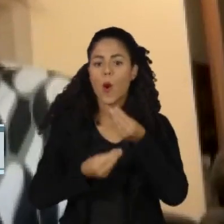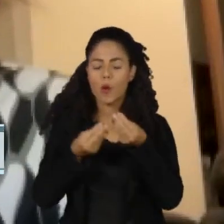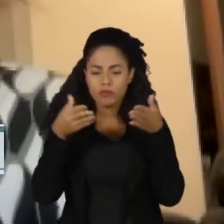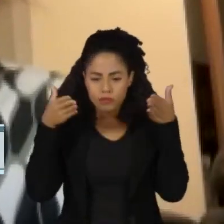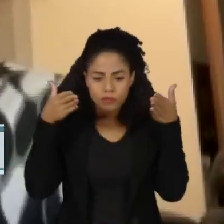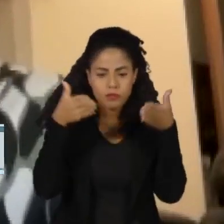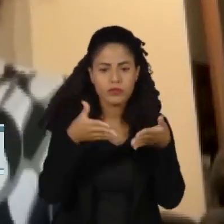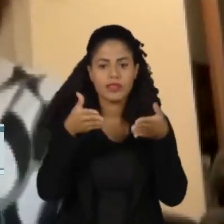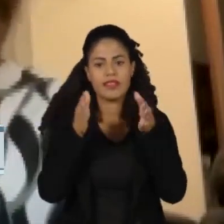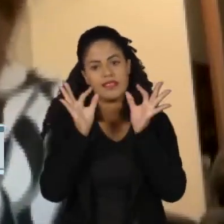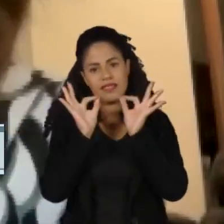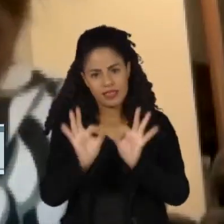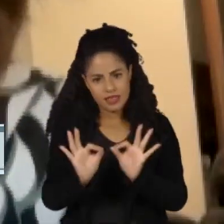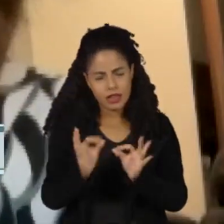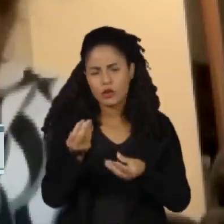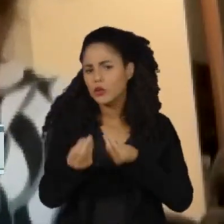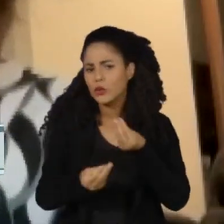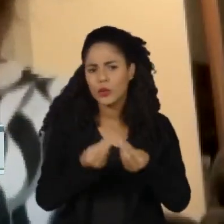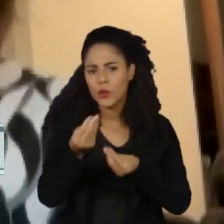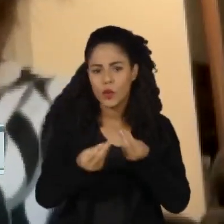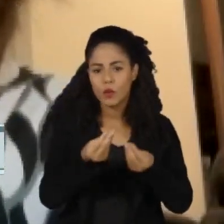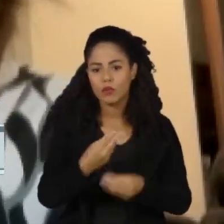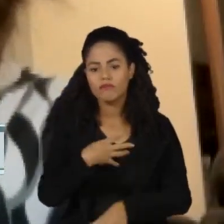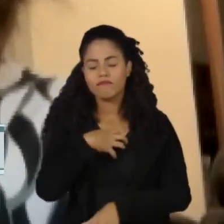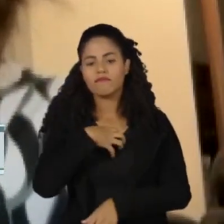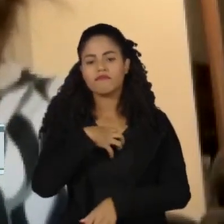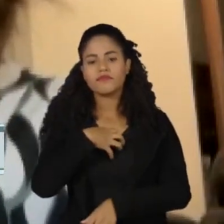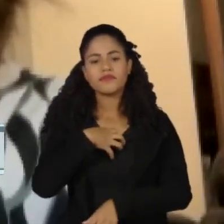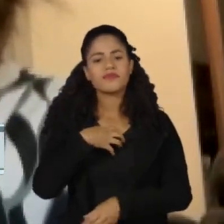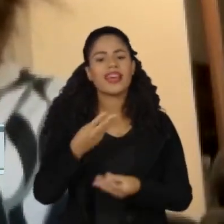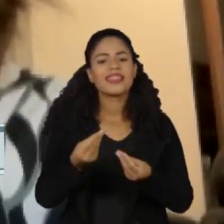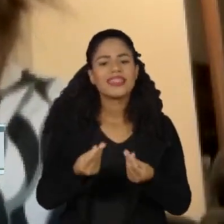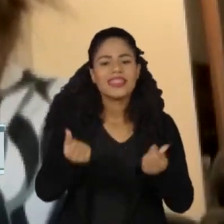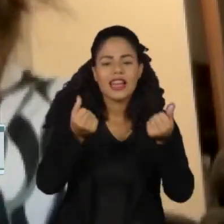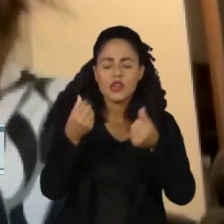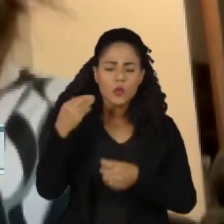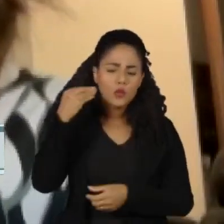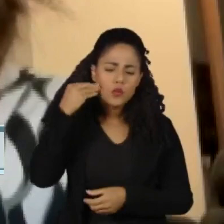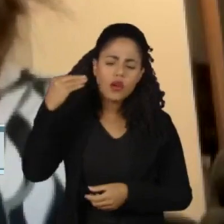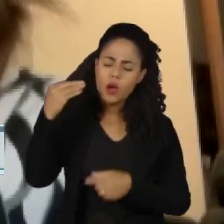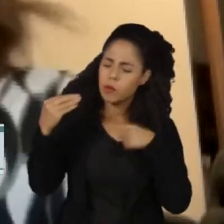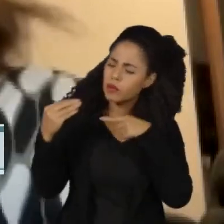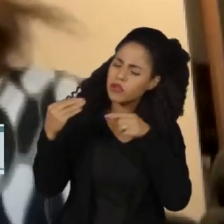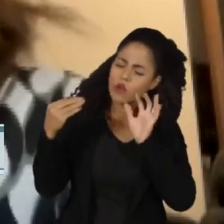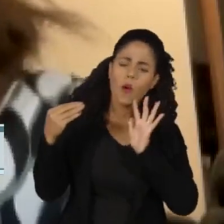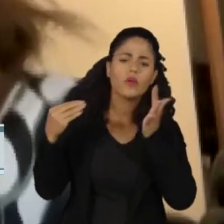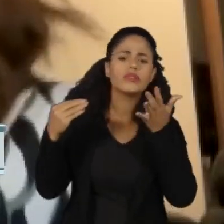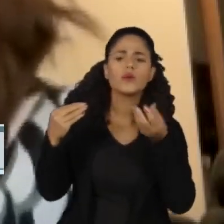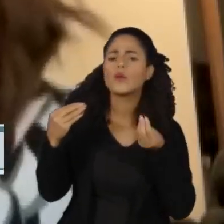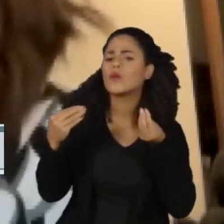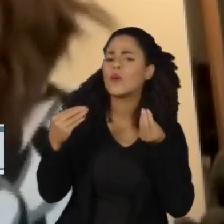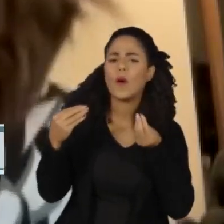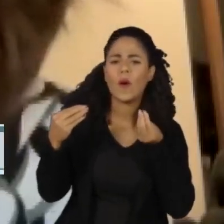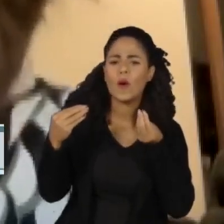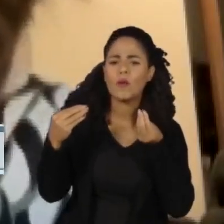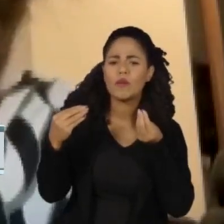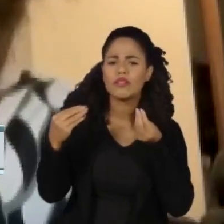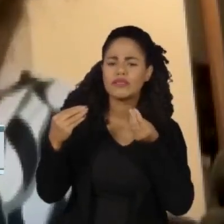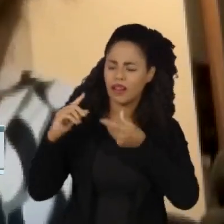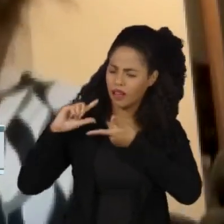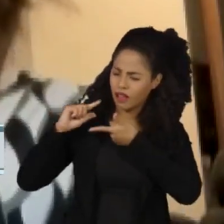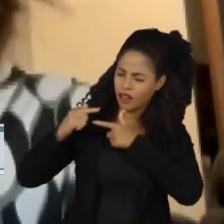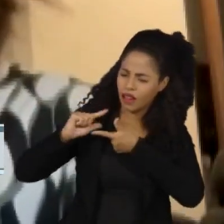da etologia antropologia que talvez a origem do beijo tem a ver com essa tradição